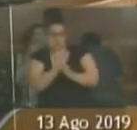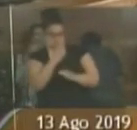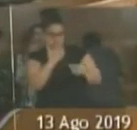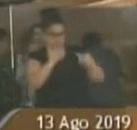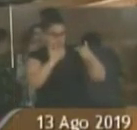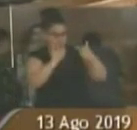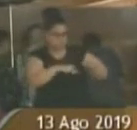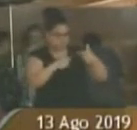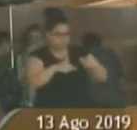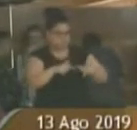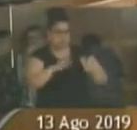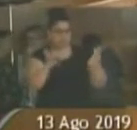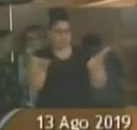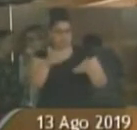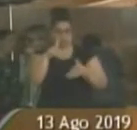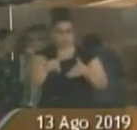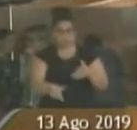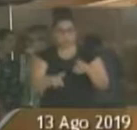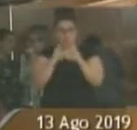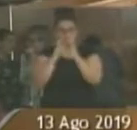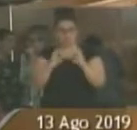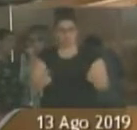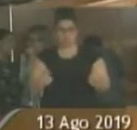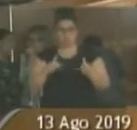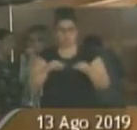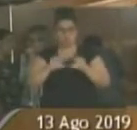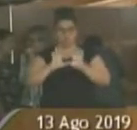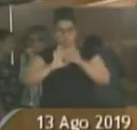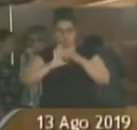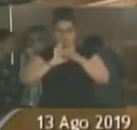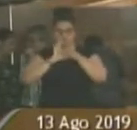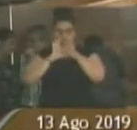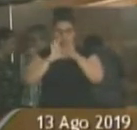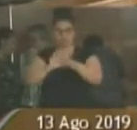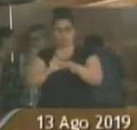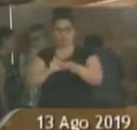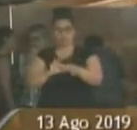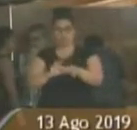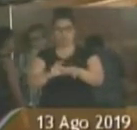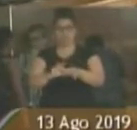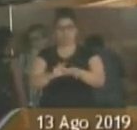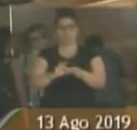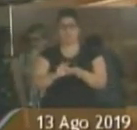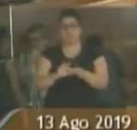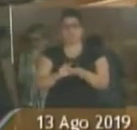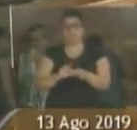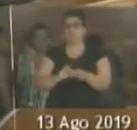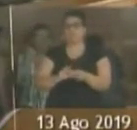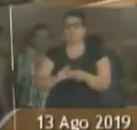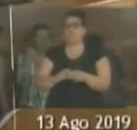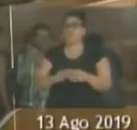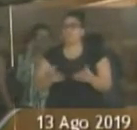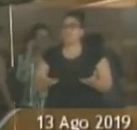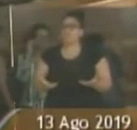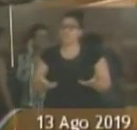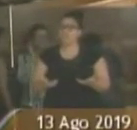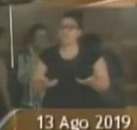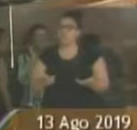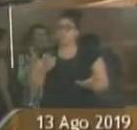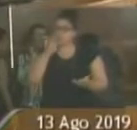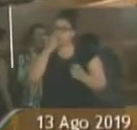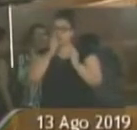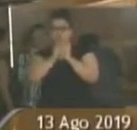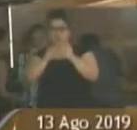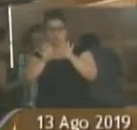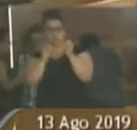hoje somar força nessa casa. Somar força nessa casa, nós vamos lá, junto ao Estaleiro